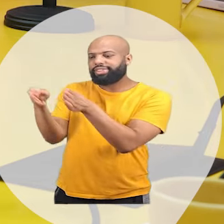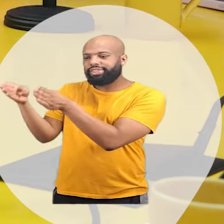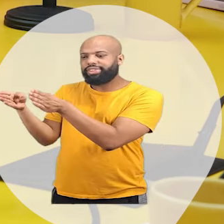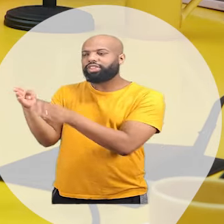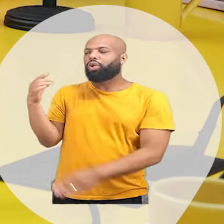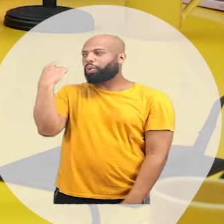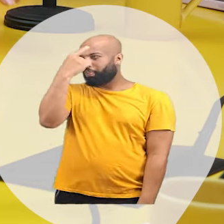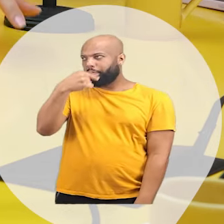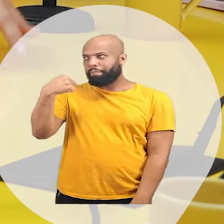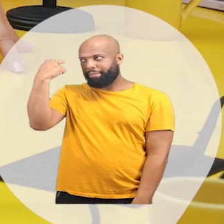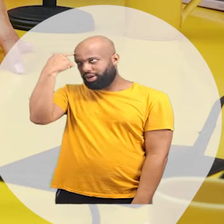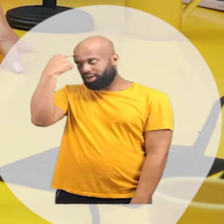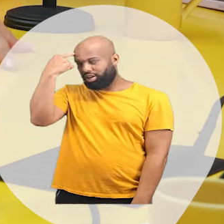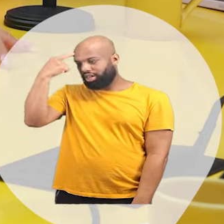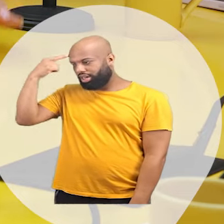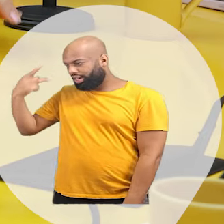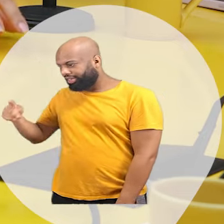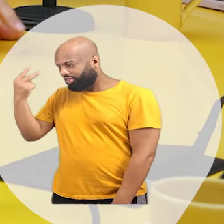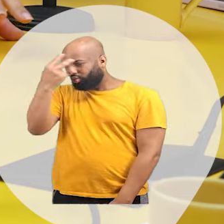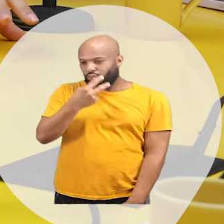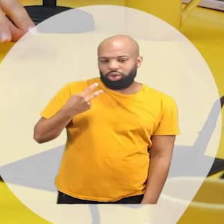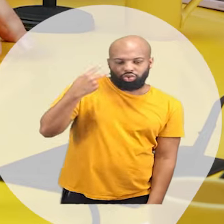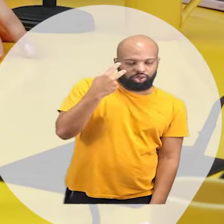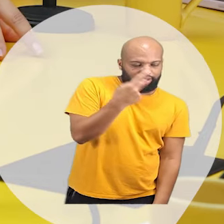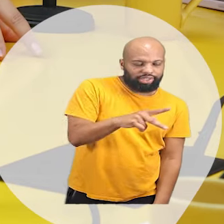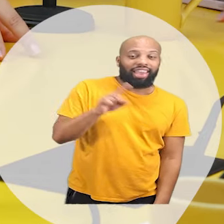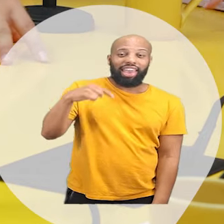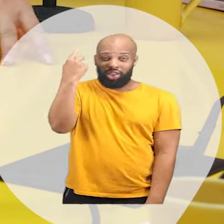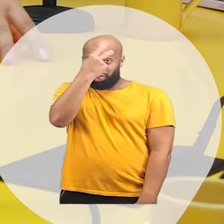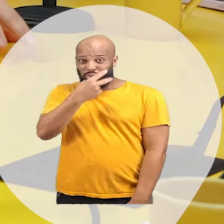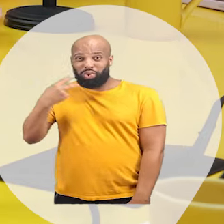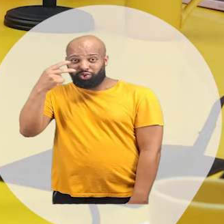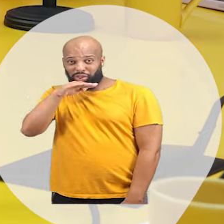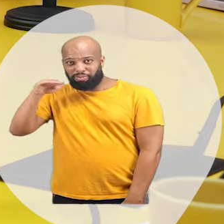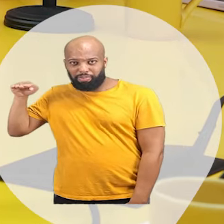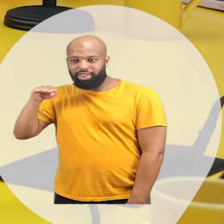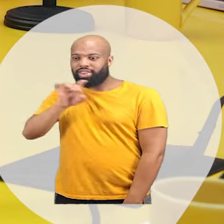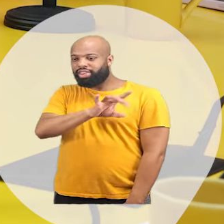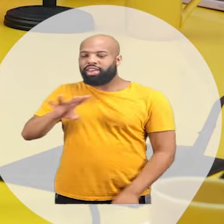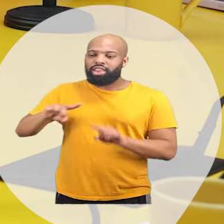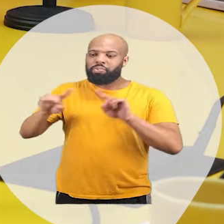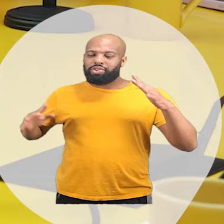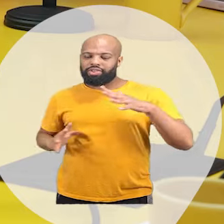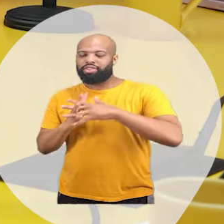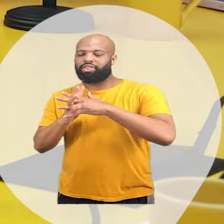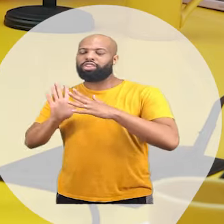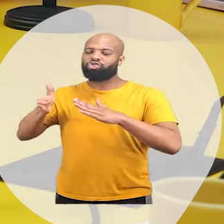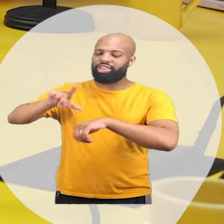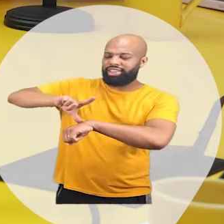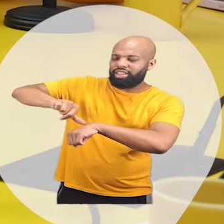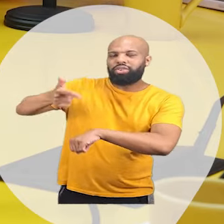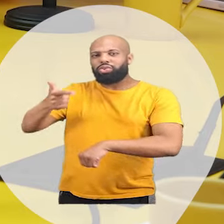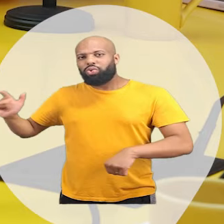uma hora e meia aqui duas horas e meia ali Geralmente as duas horas e meia em cada estabelecimento mas às vezes Passa então e você